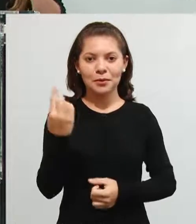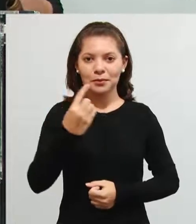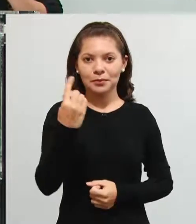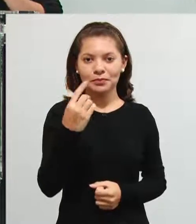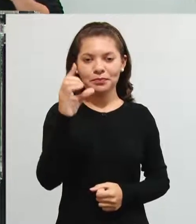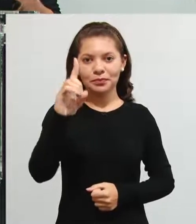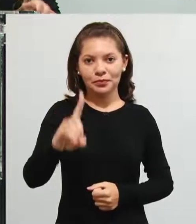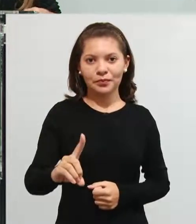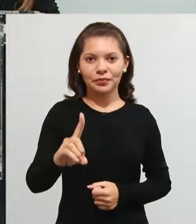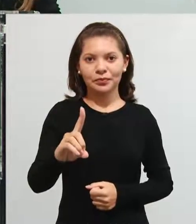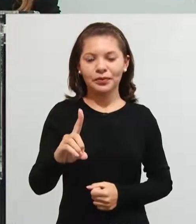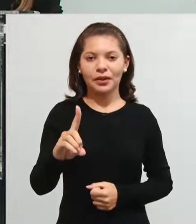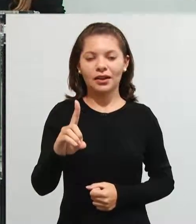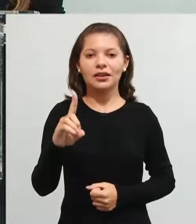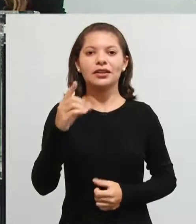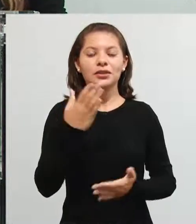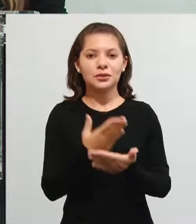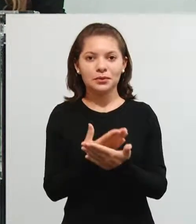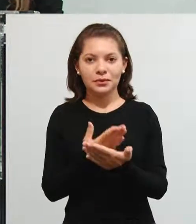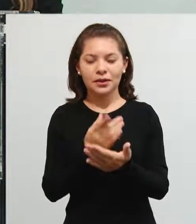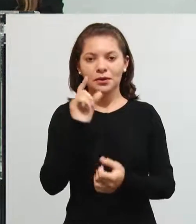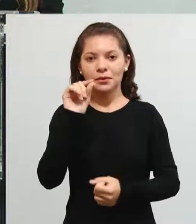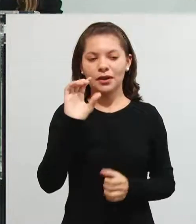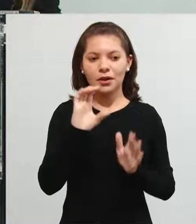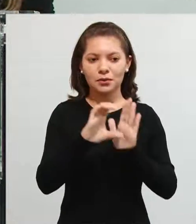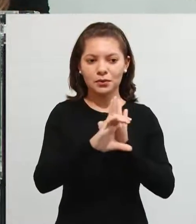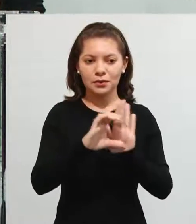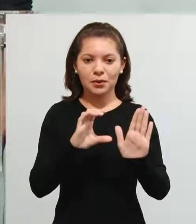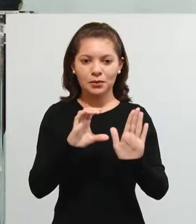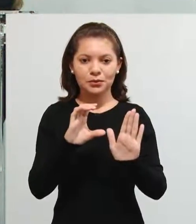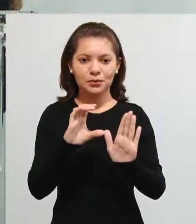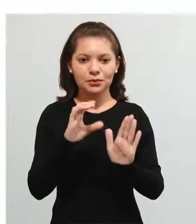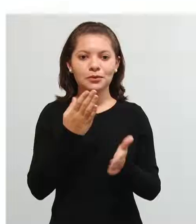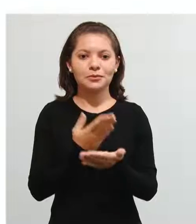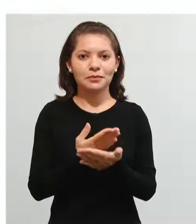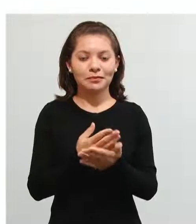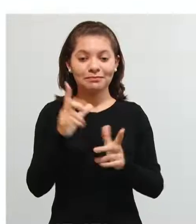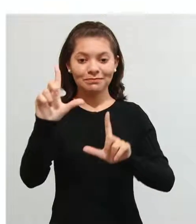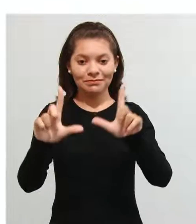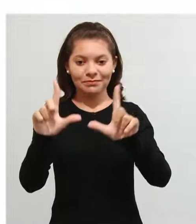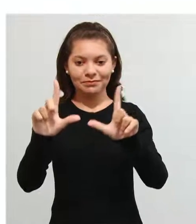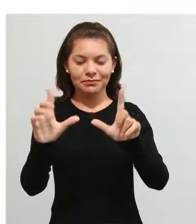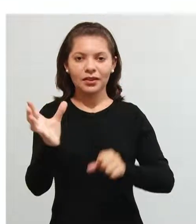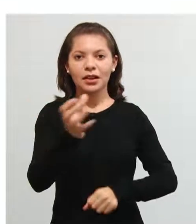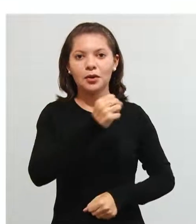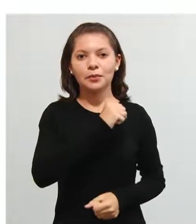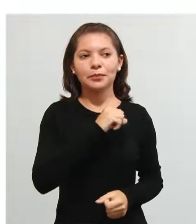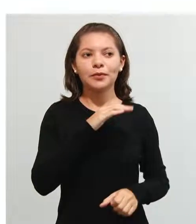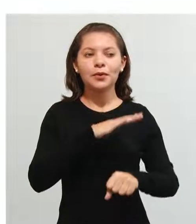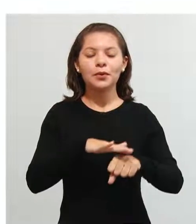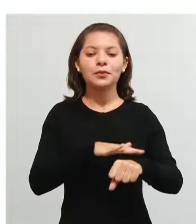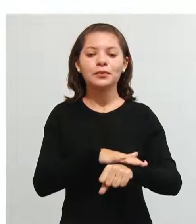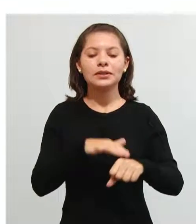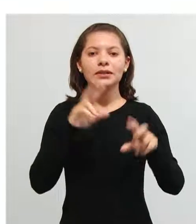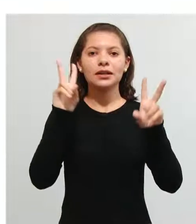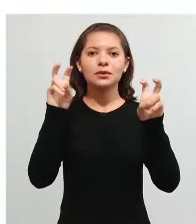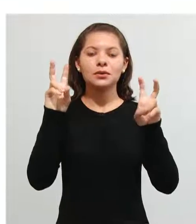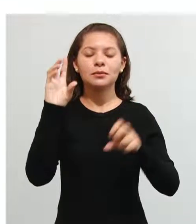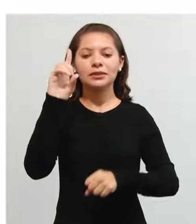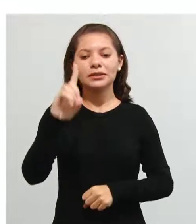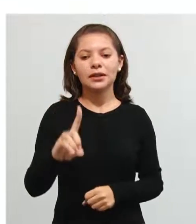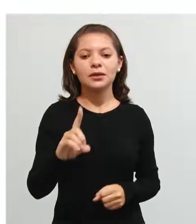Tributário, onde vamos estudar os conteúdos que podem ser vistos aqui na tela. Vem comigo. Vamos conversar sobre o